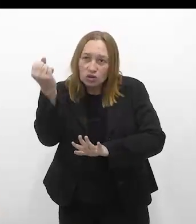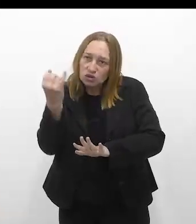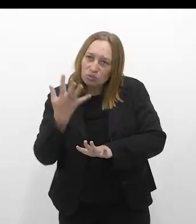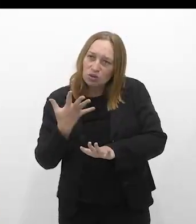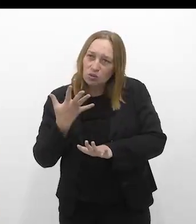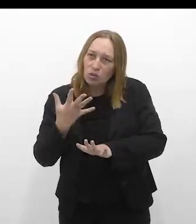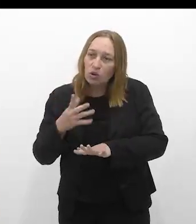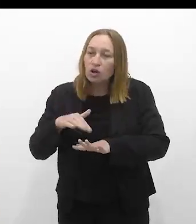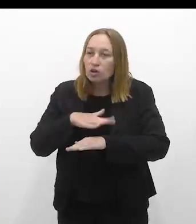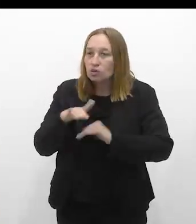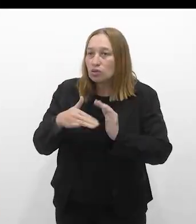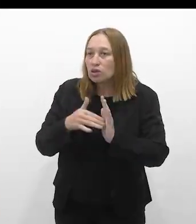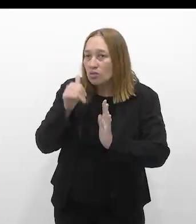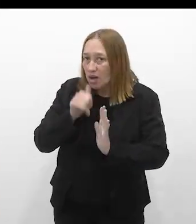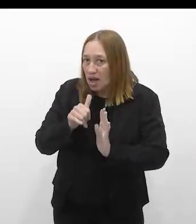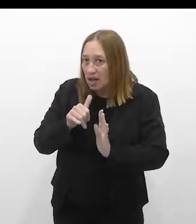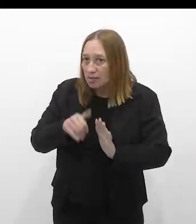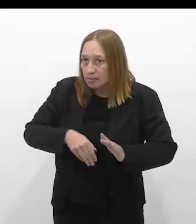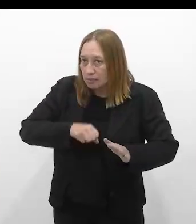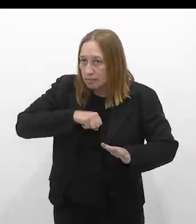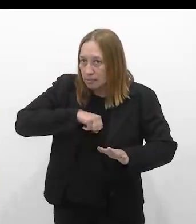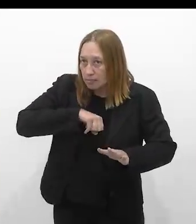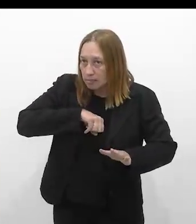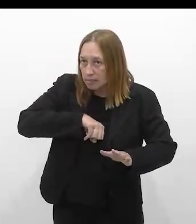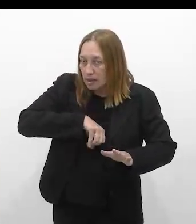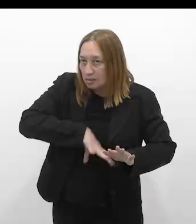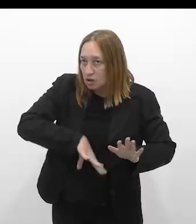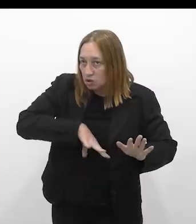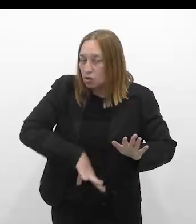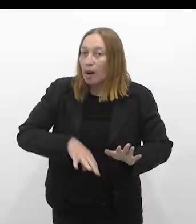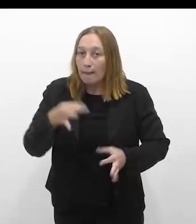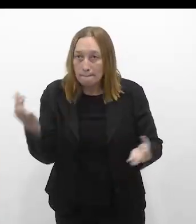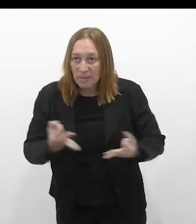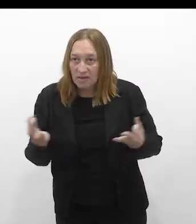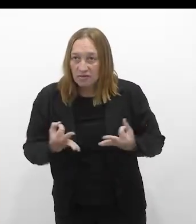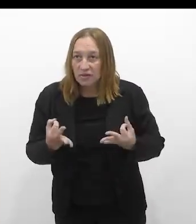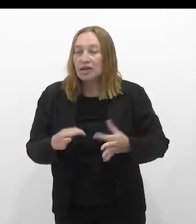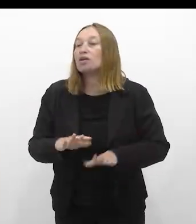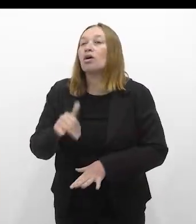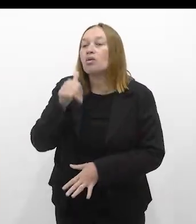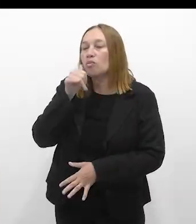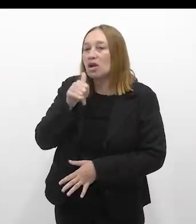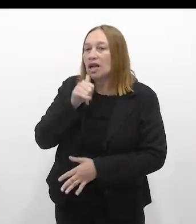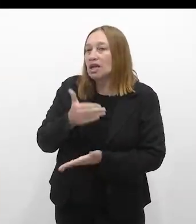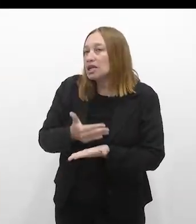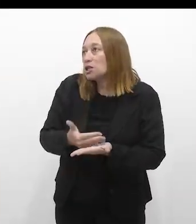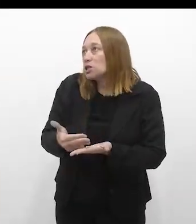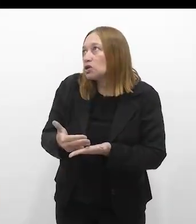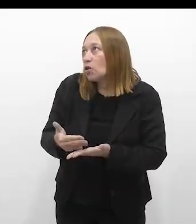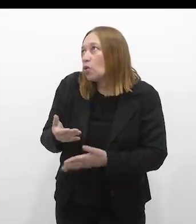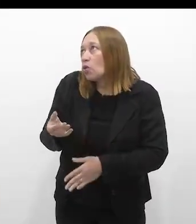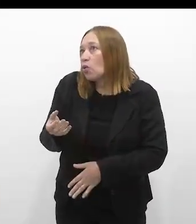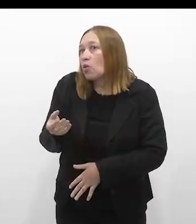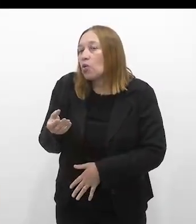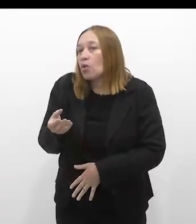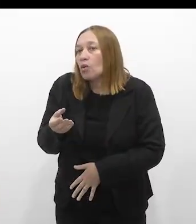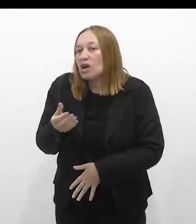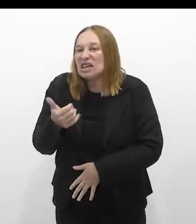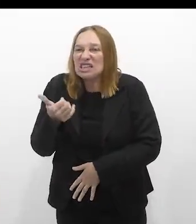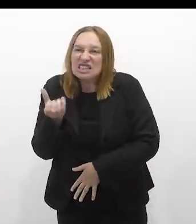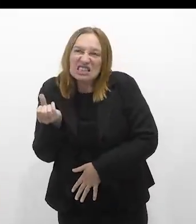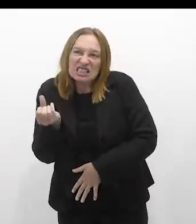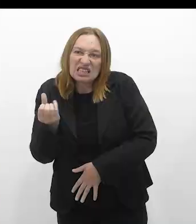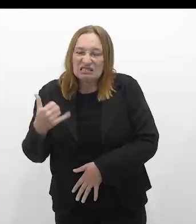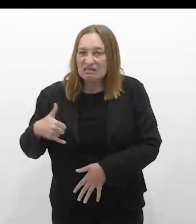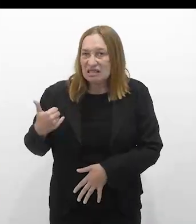começou a explicação falando que toda mulher menstrua, perfeitamente. Vamos pegar um caso de uma mulher que uma adolescente, começou a